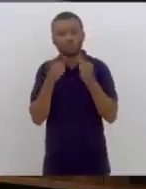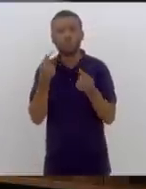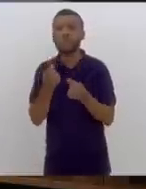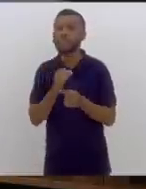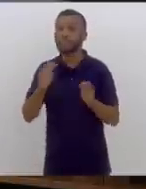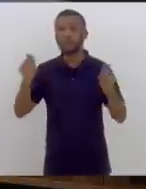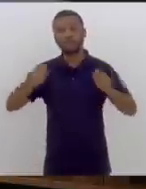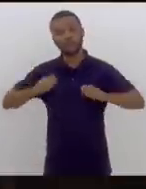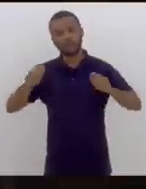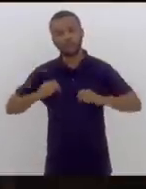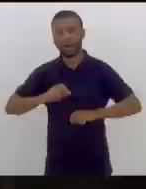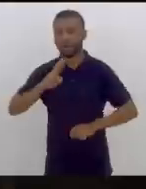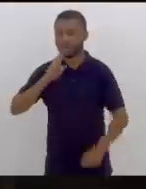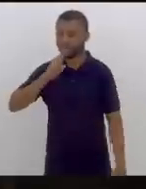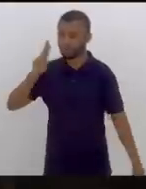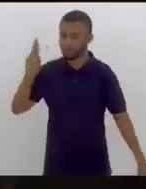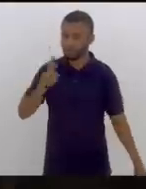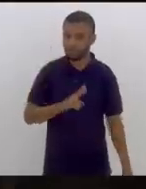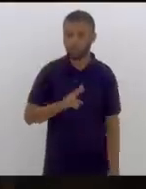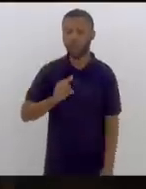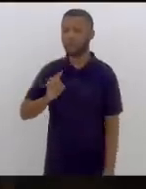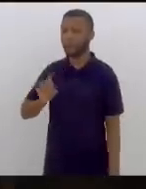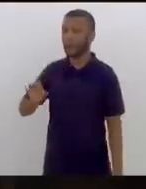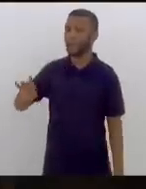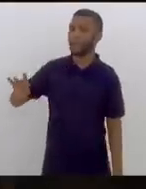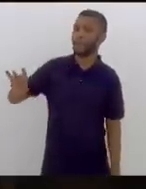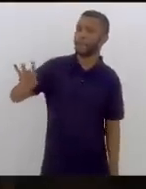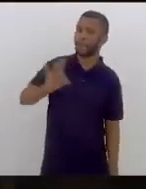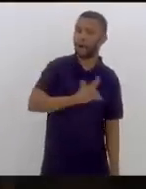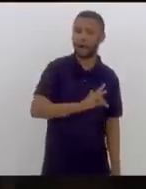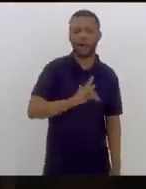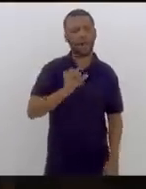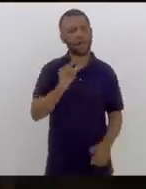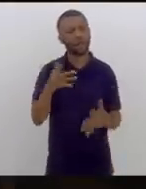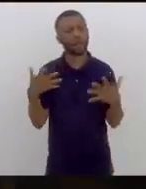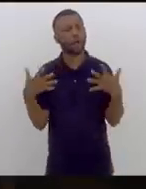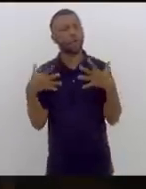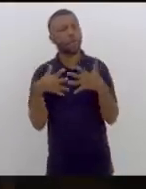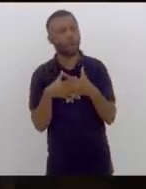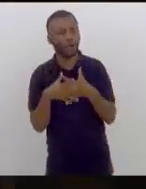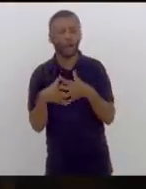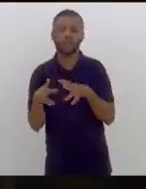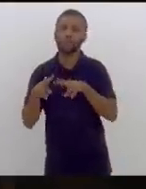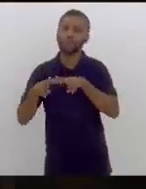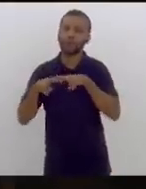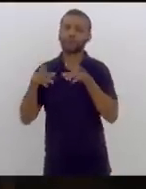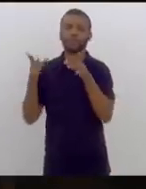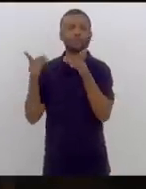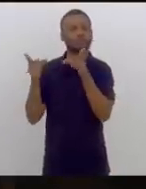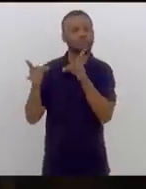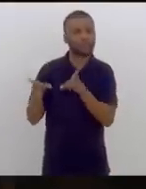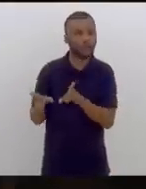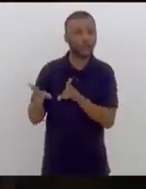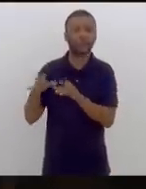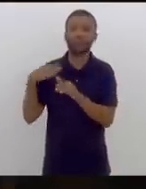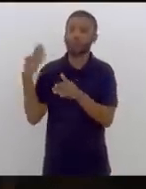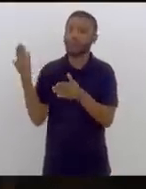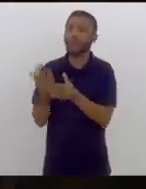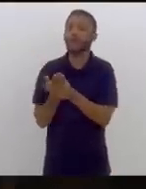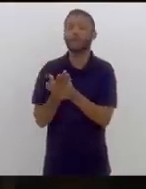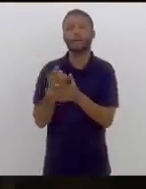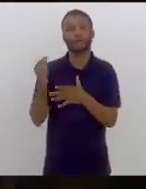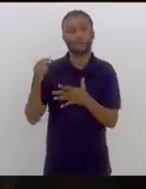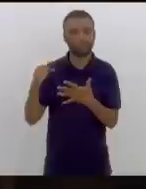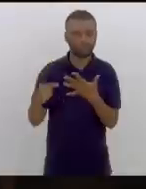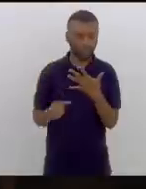de responder individualmente isso é um Pouquinho complicado em função dos detalhes é processuais